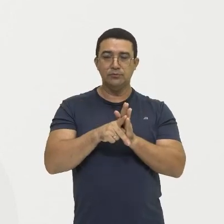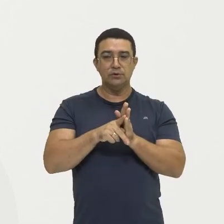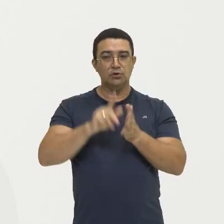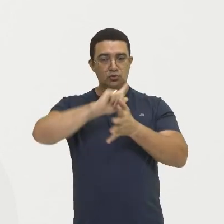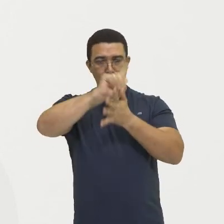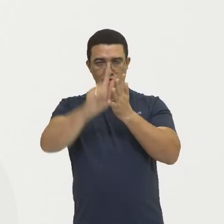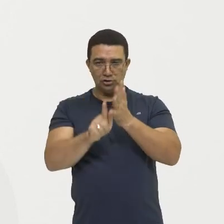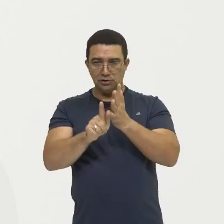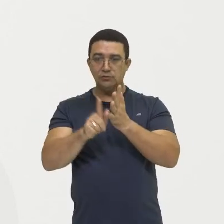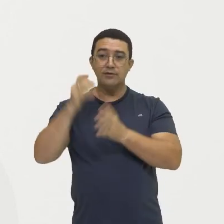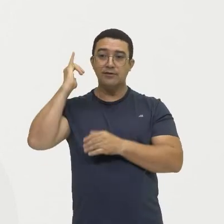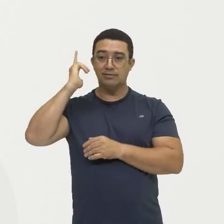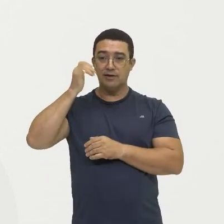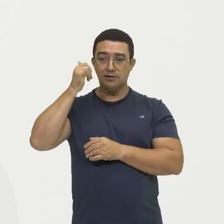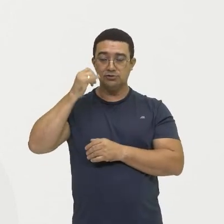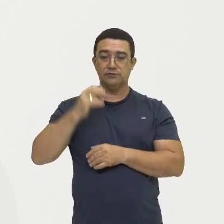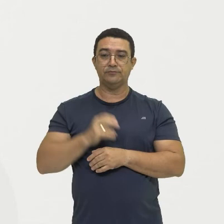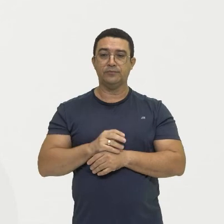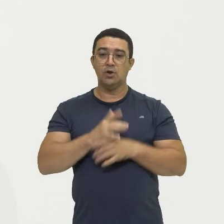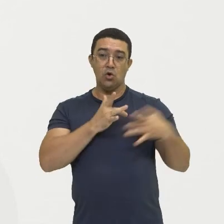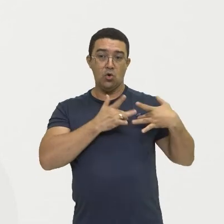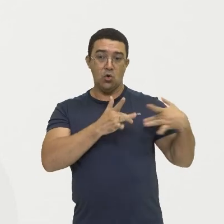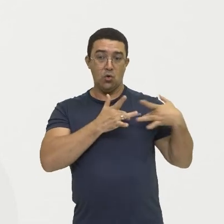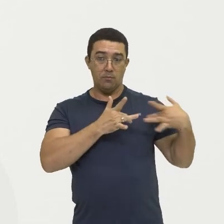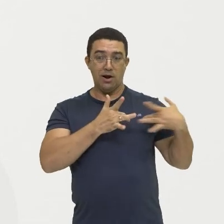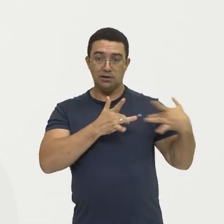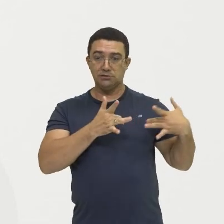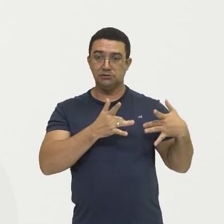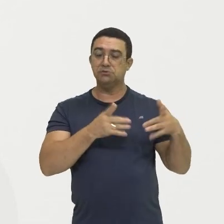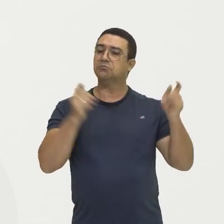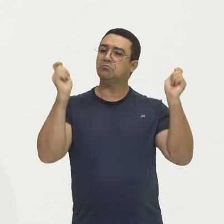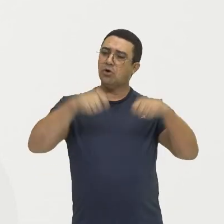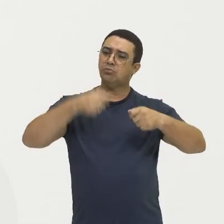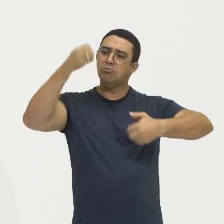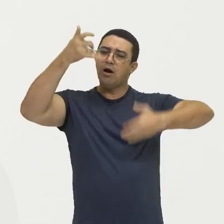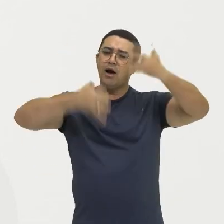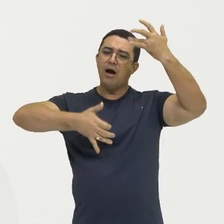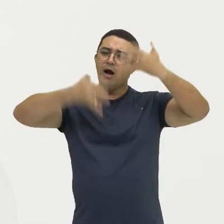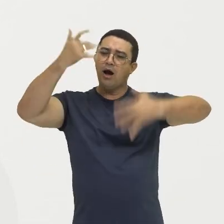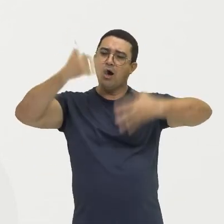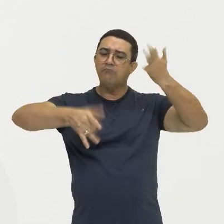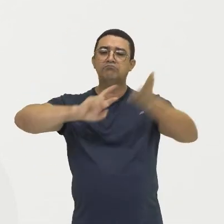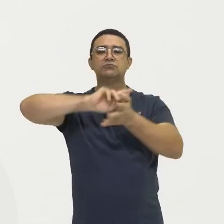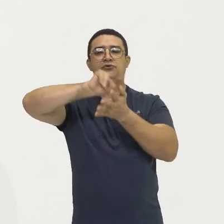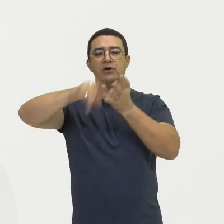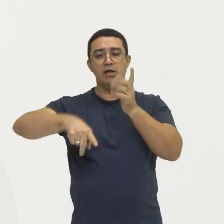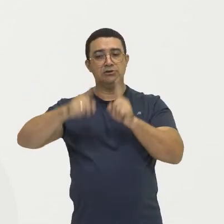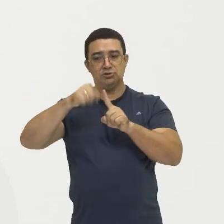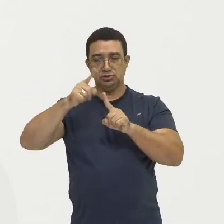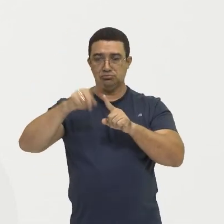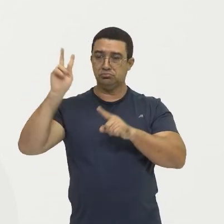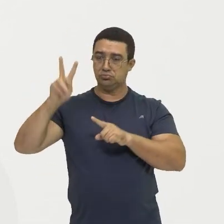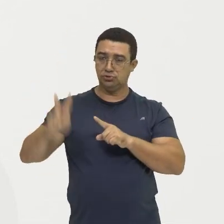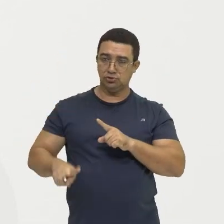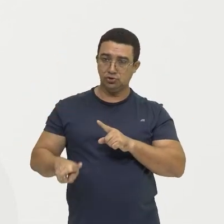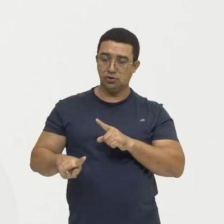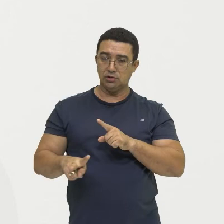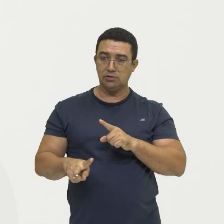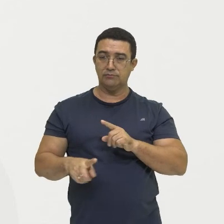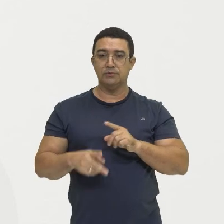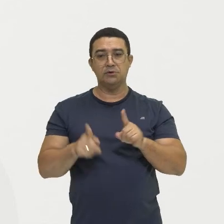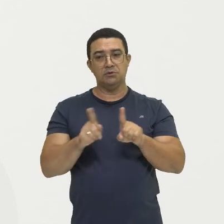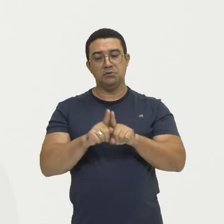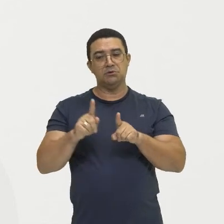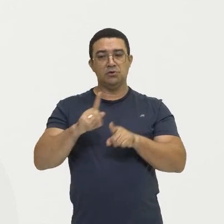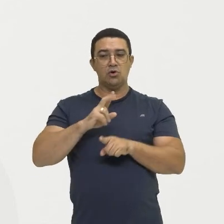do gênero narrativo. O romance pode contar diferentes histórias, tipos de histórias, pode ser denominado